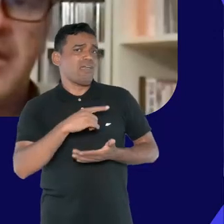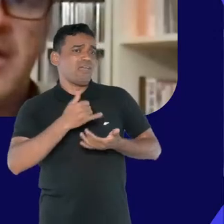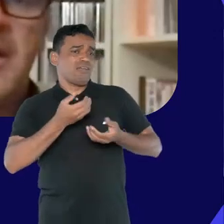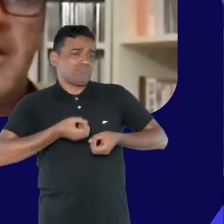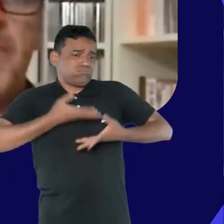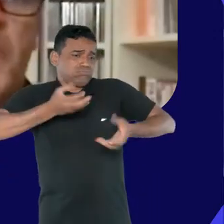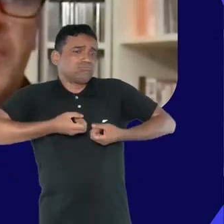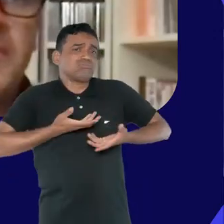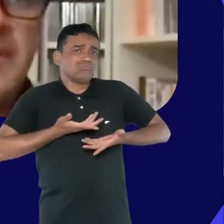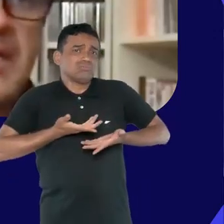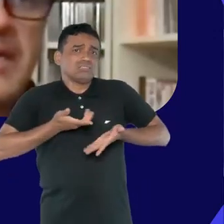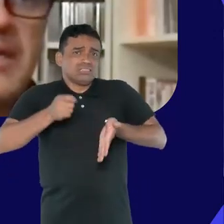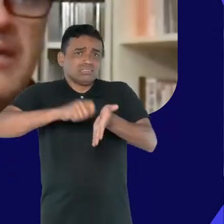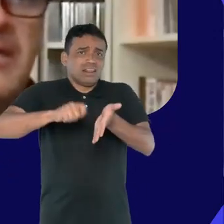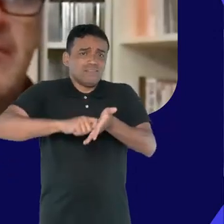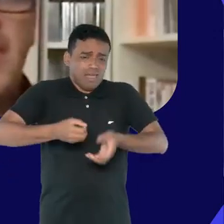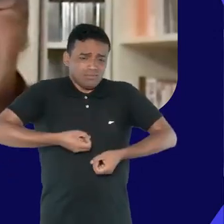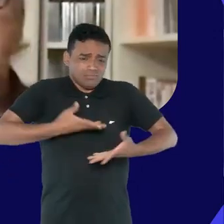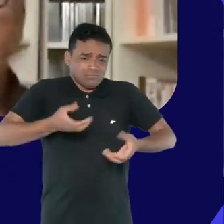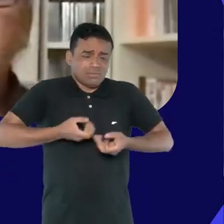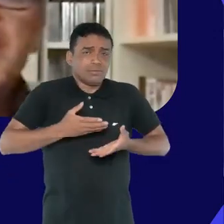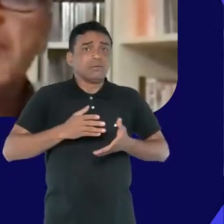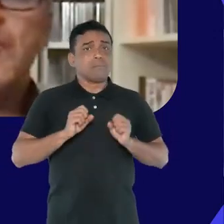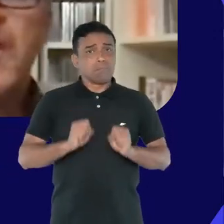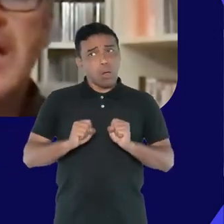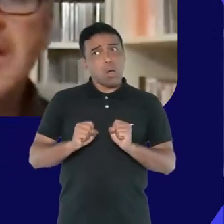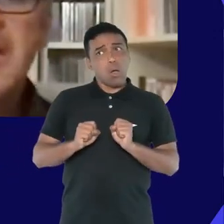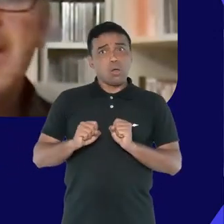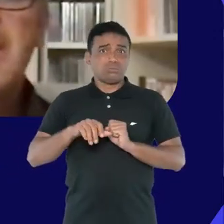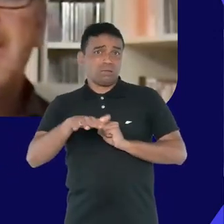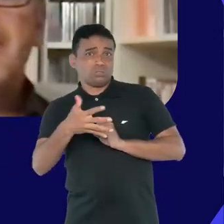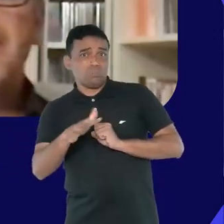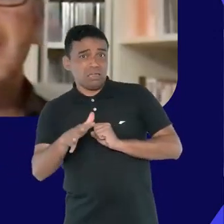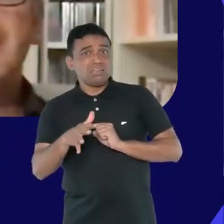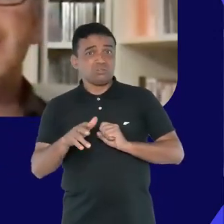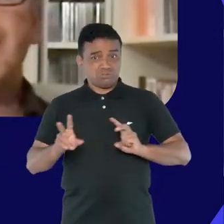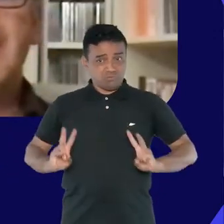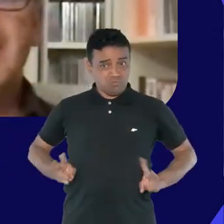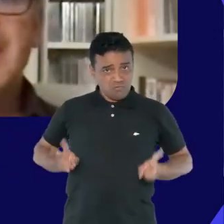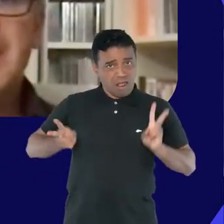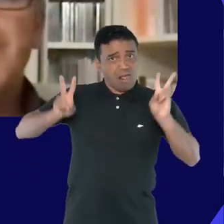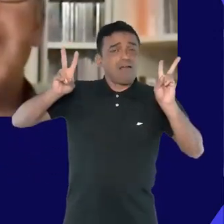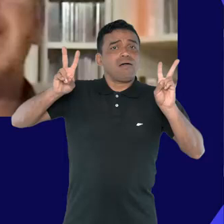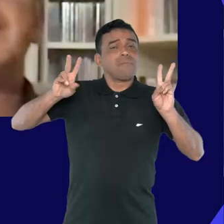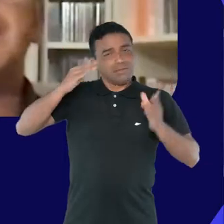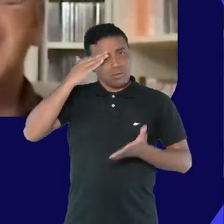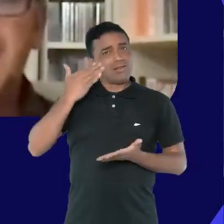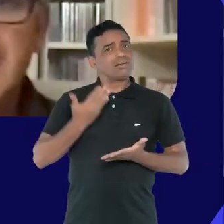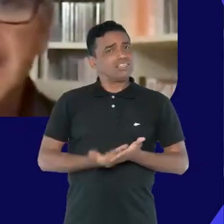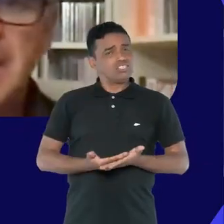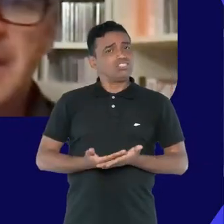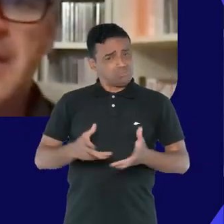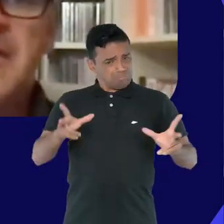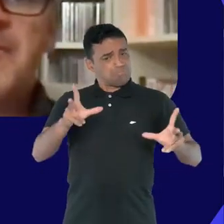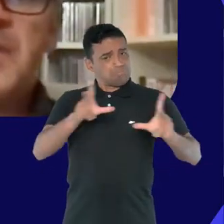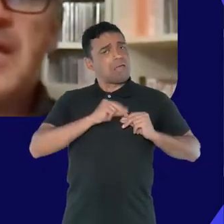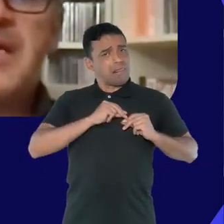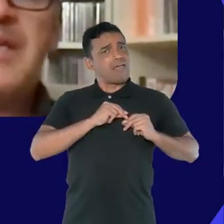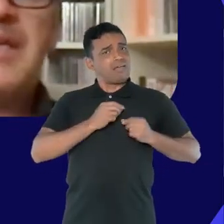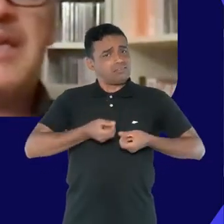dizer. Pode ser mais ou menos válida, mas acredito que merece ser